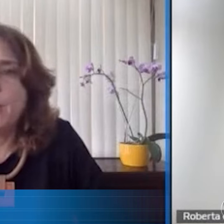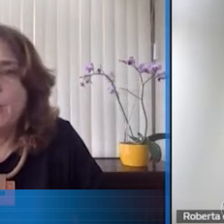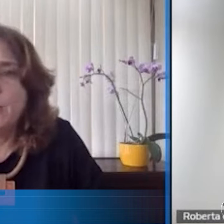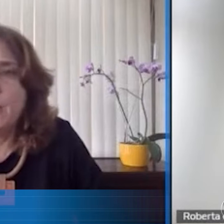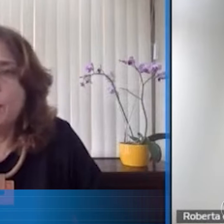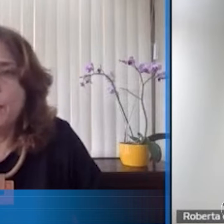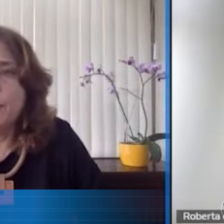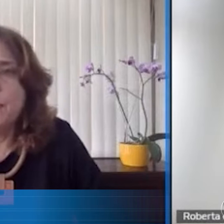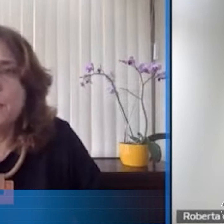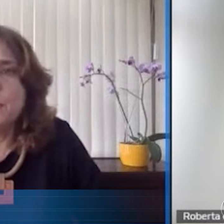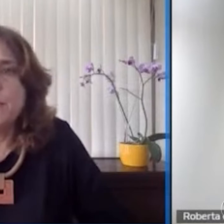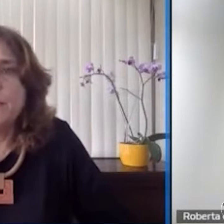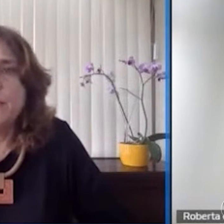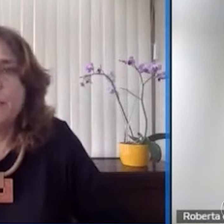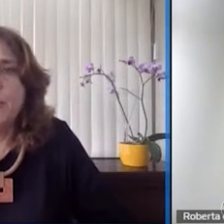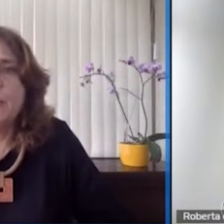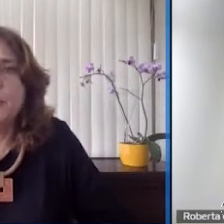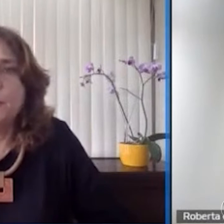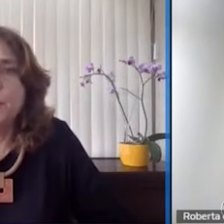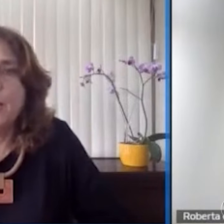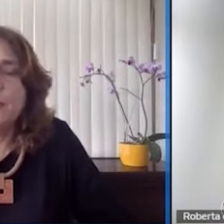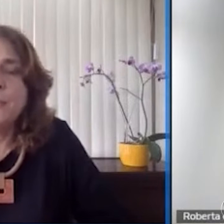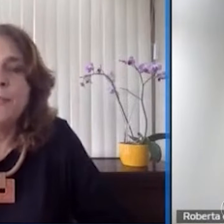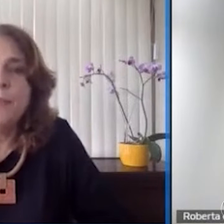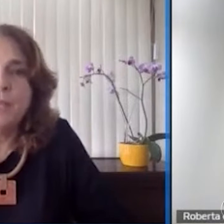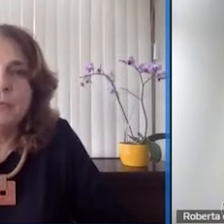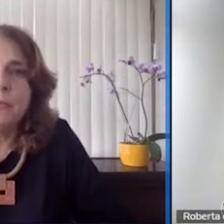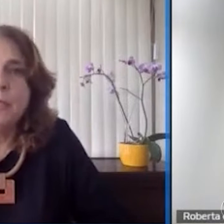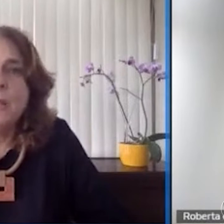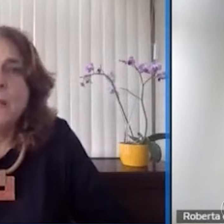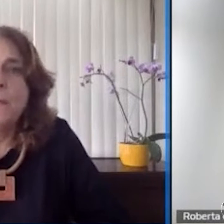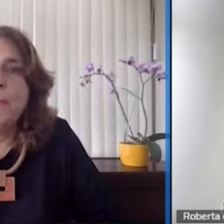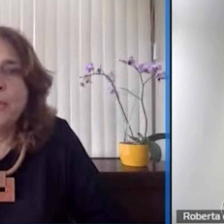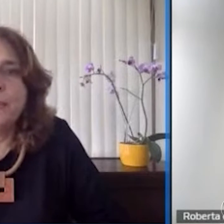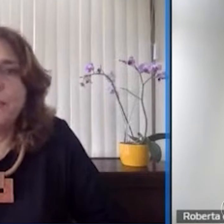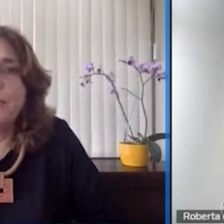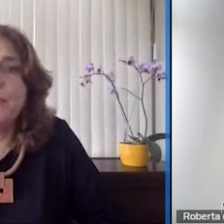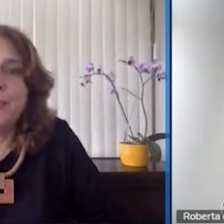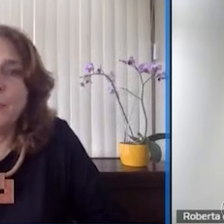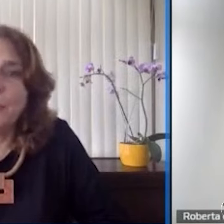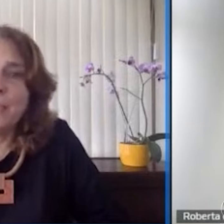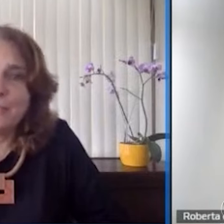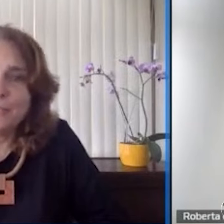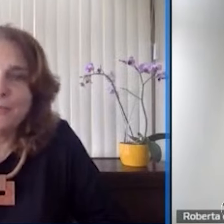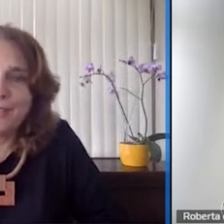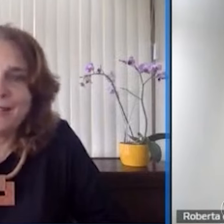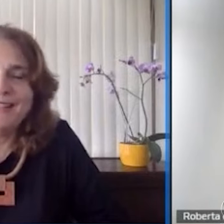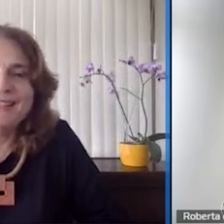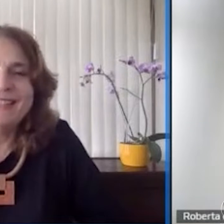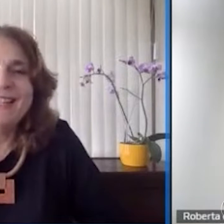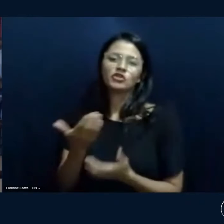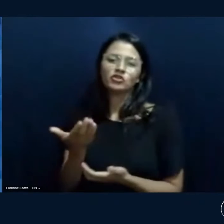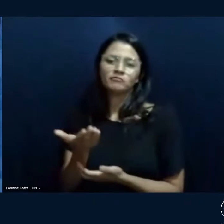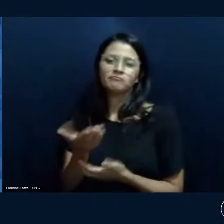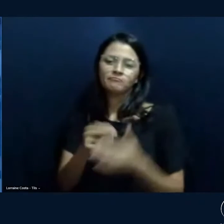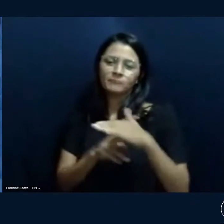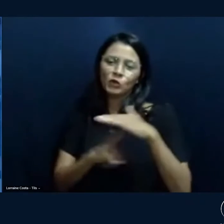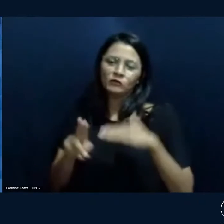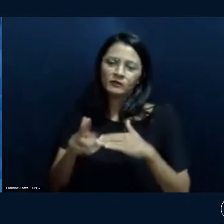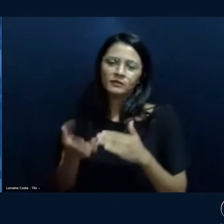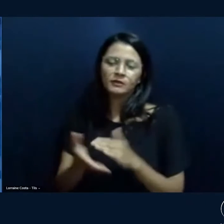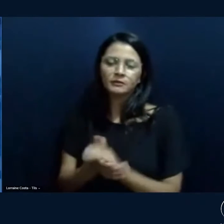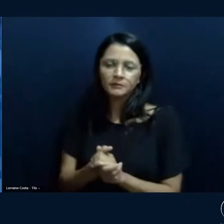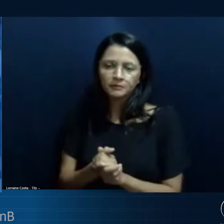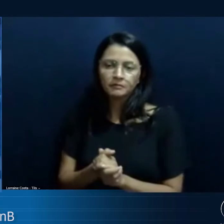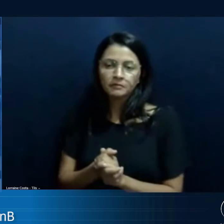avançar na Universidade de Brasília para que as mulheres, de fato, possam ser o que elas quiserem.